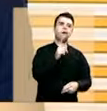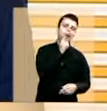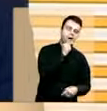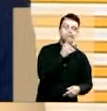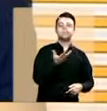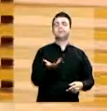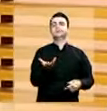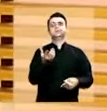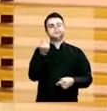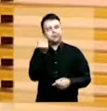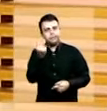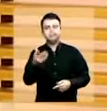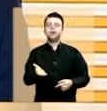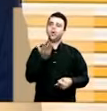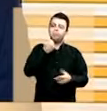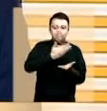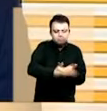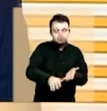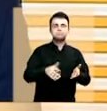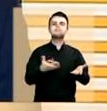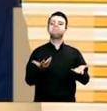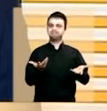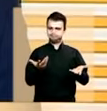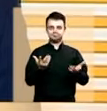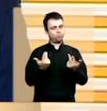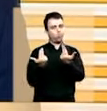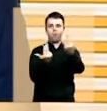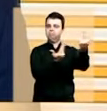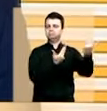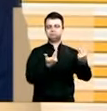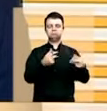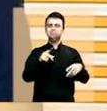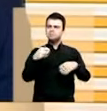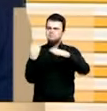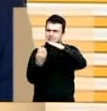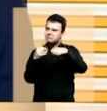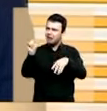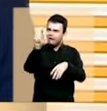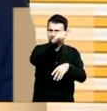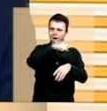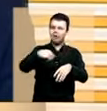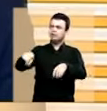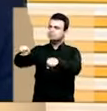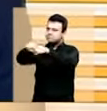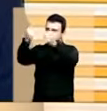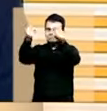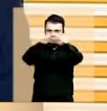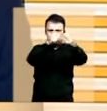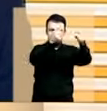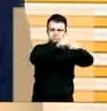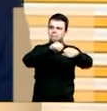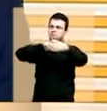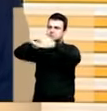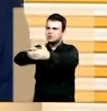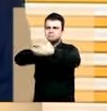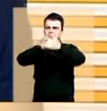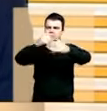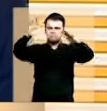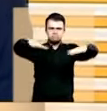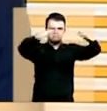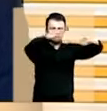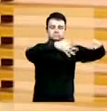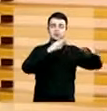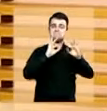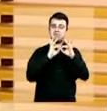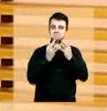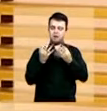quanto a energia, quanto o dinheiro. Você vê empresas fechando e gerando uma consequência financeira na vida daquela família,